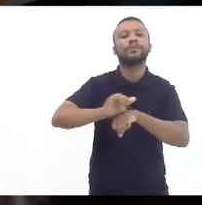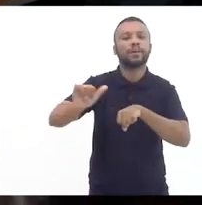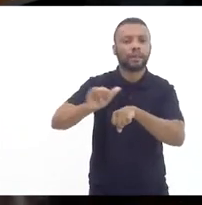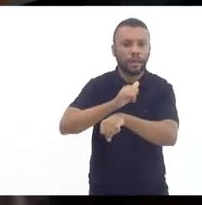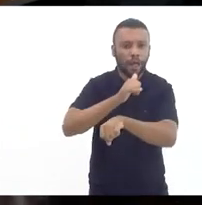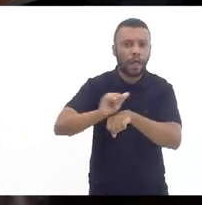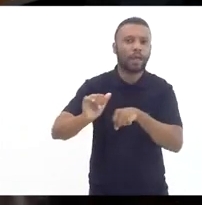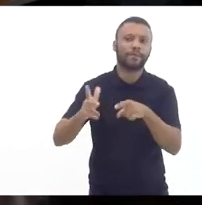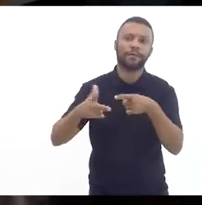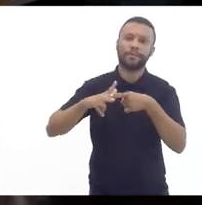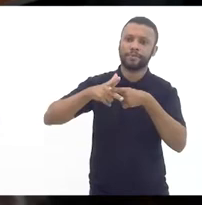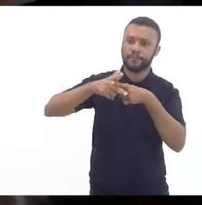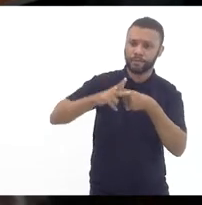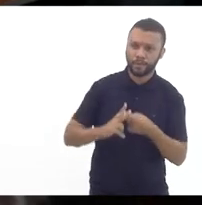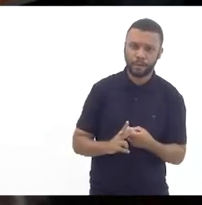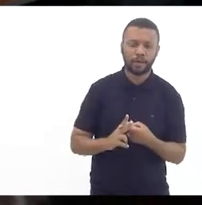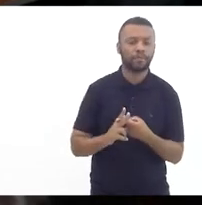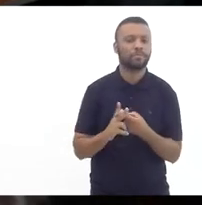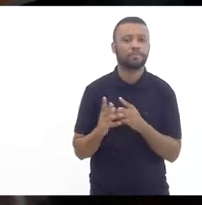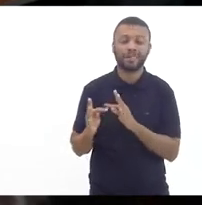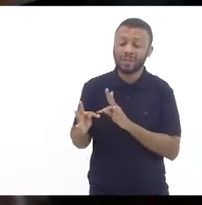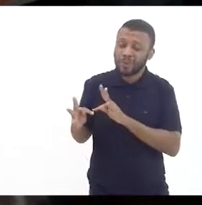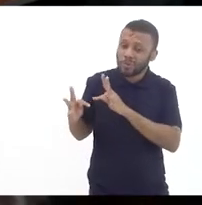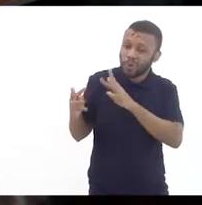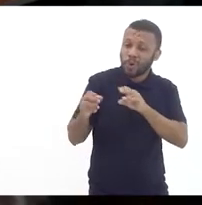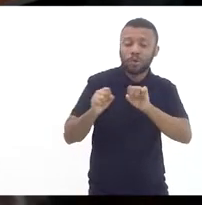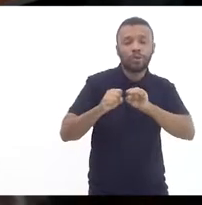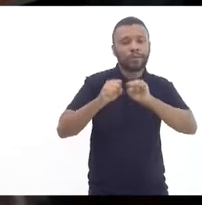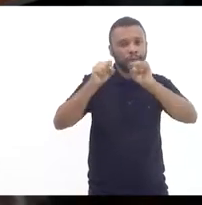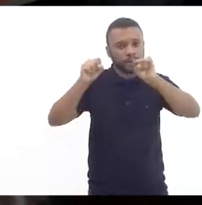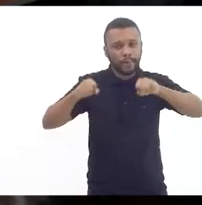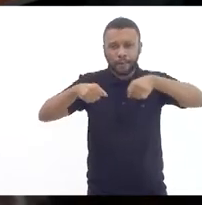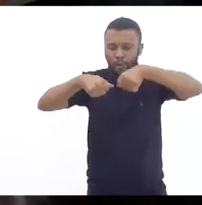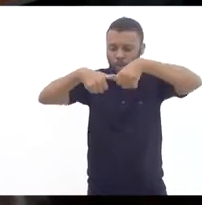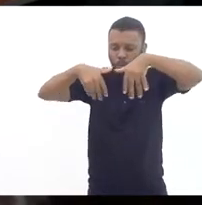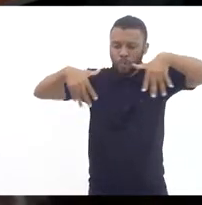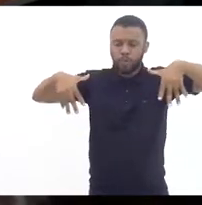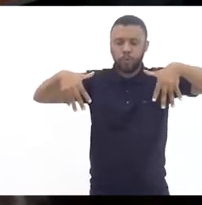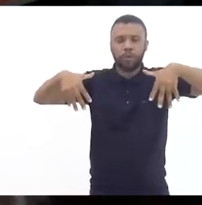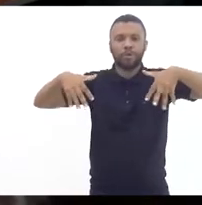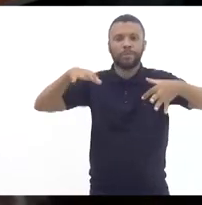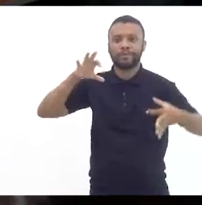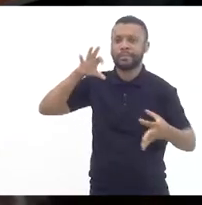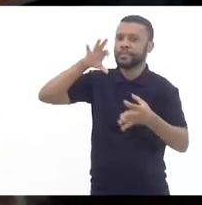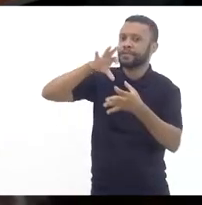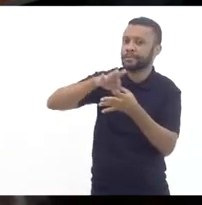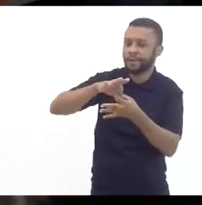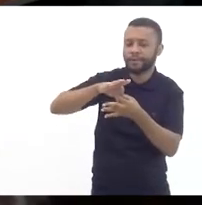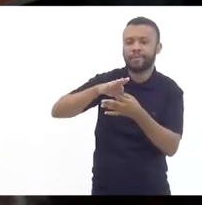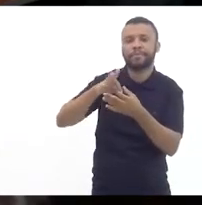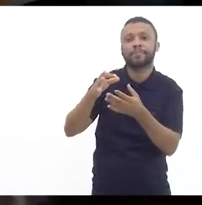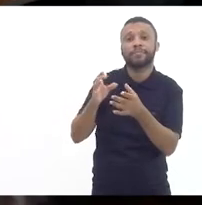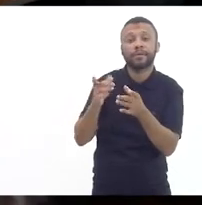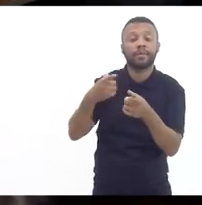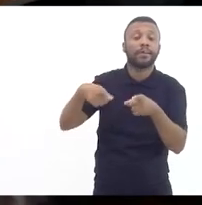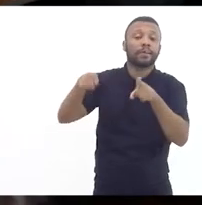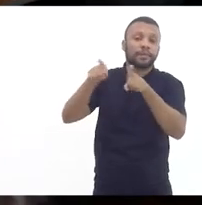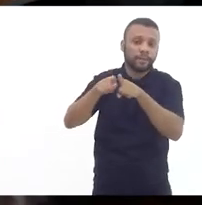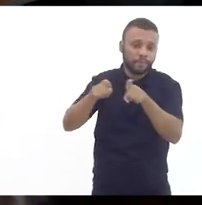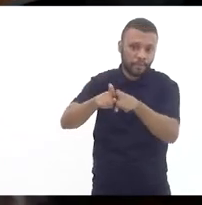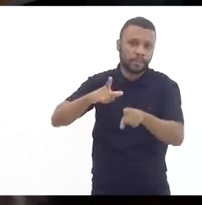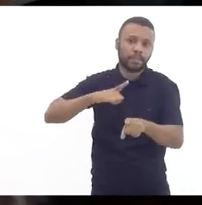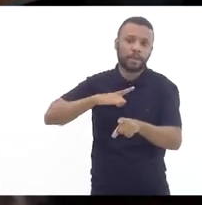manutenção elaborado para todo o sistema, para todos os sistemas, e em seguida com relação à disponibilização de pessoal